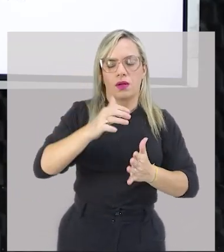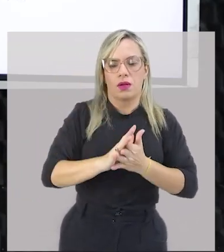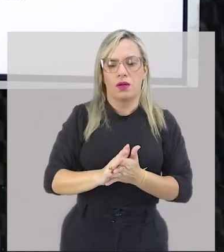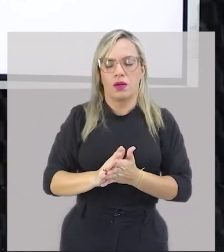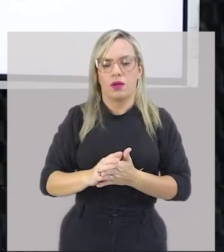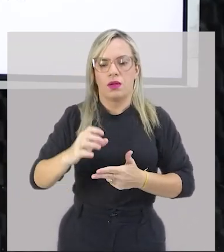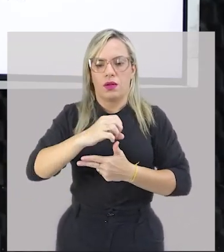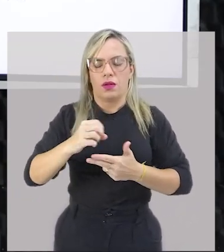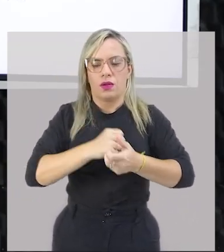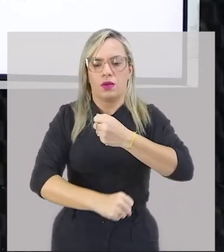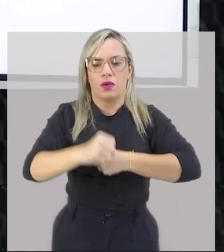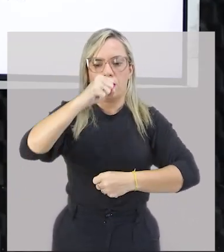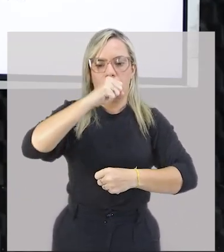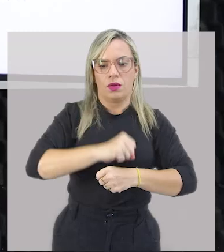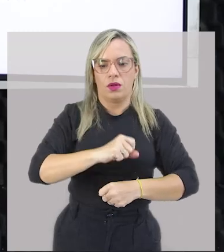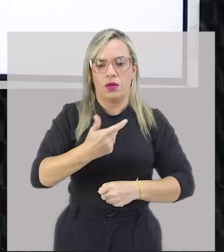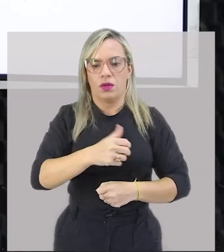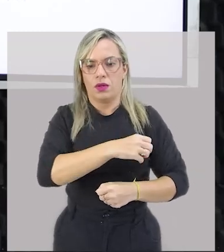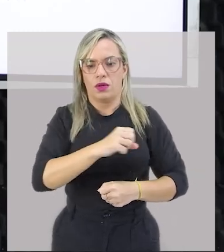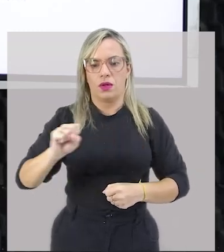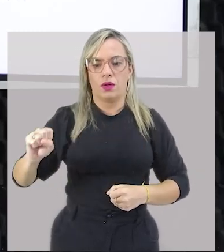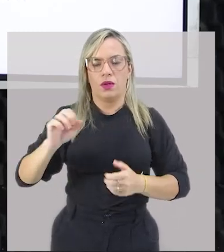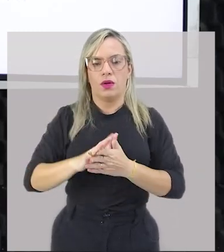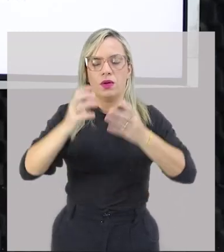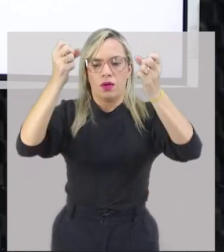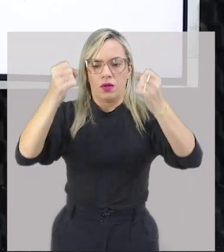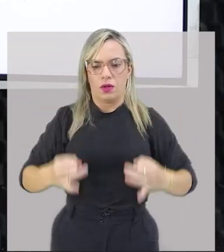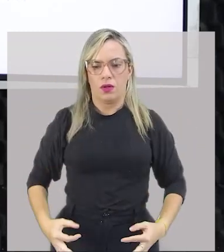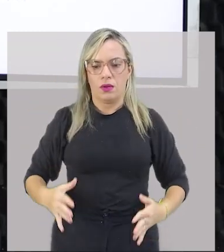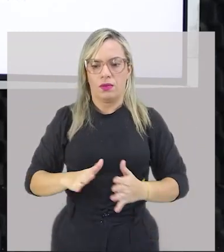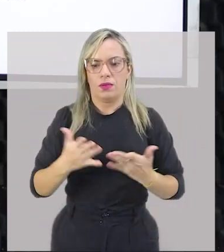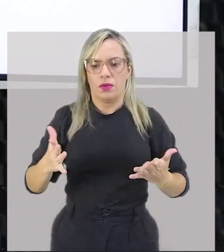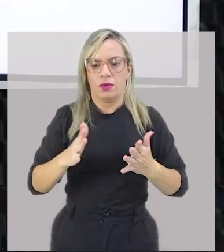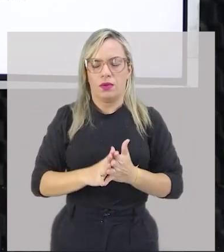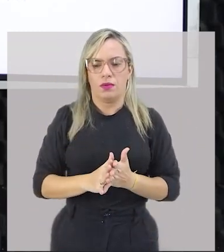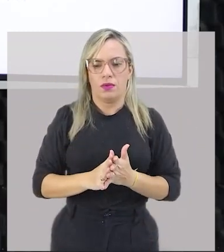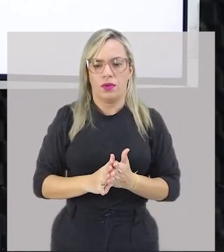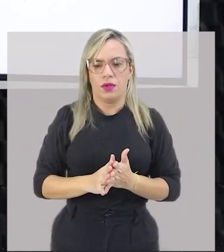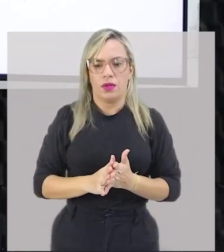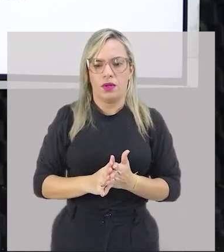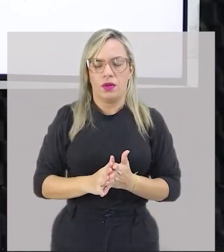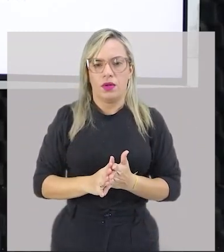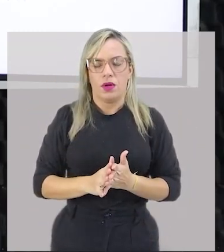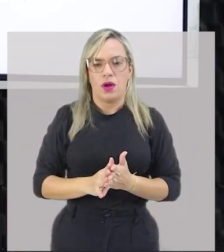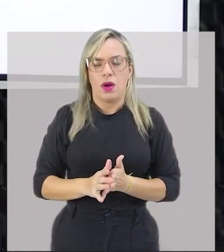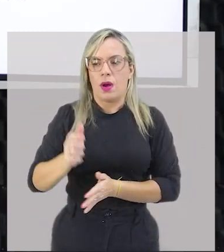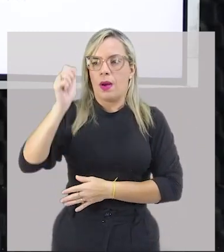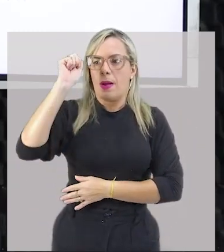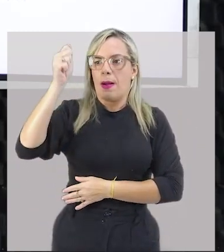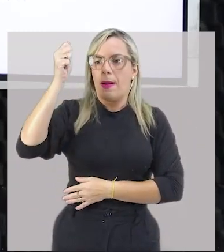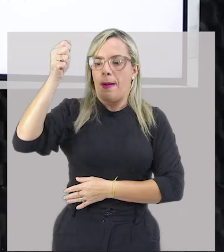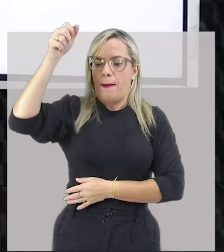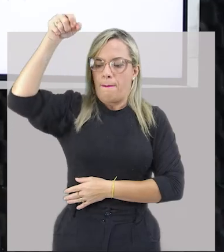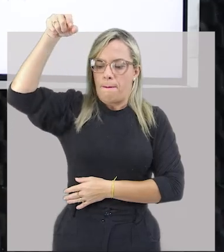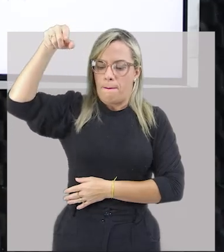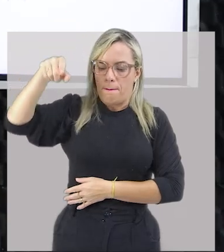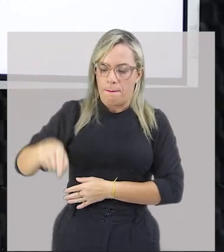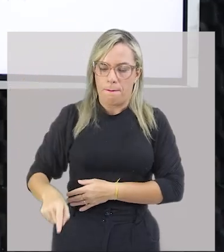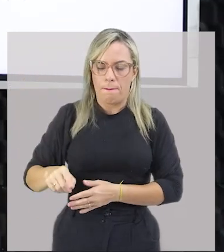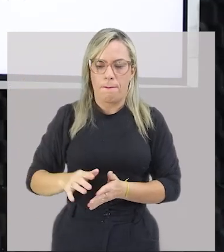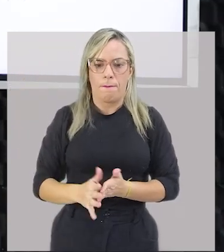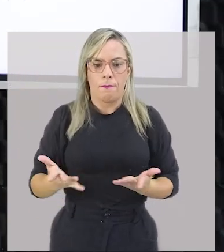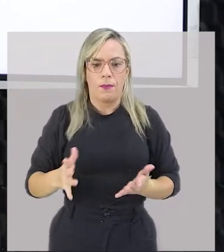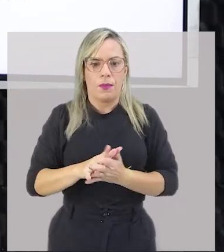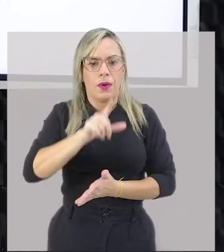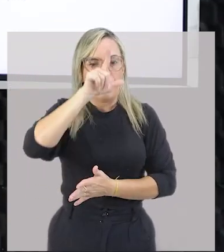Enem 2018. O que diz essa questão aí, galera? Ó, ao soltar um martelo e uma pena